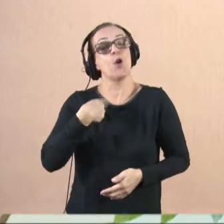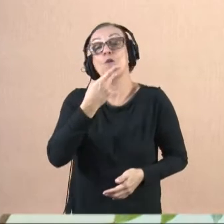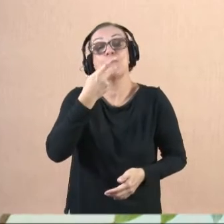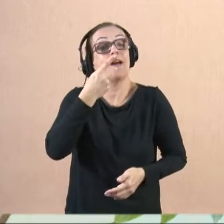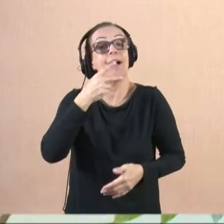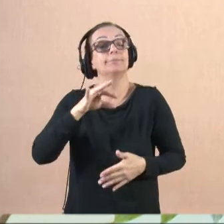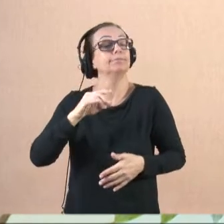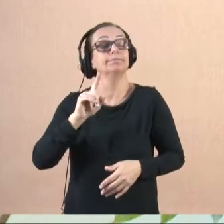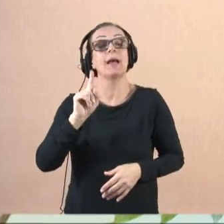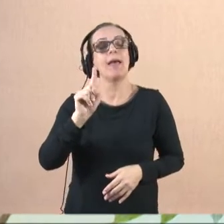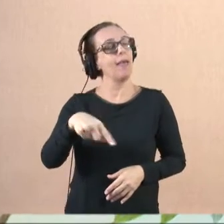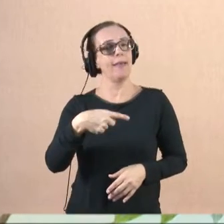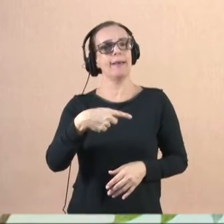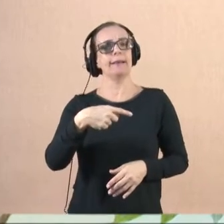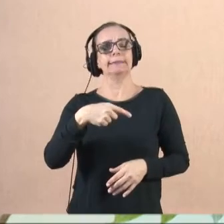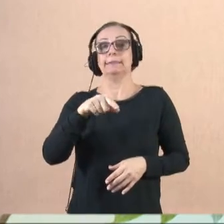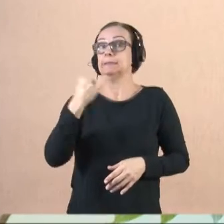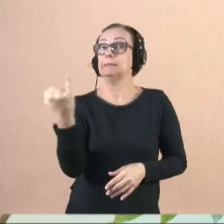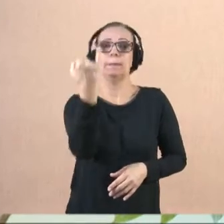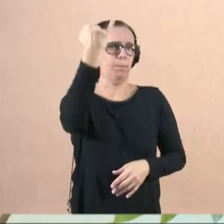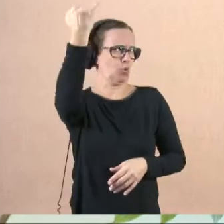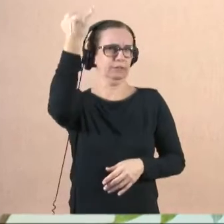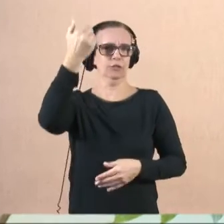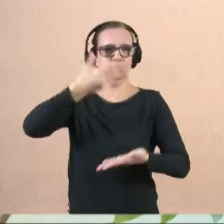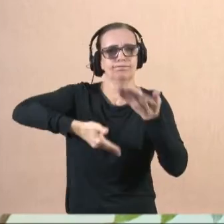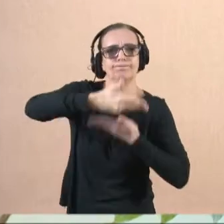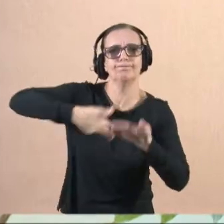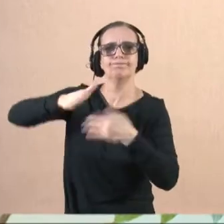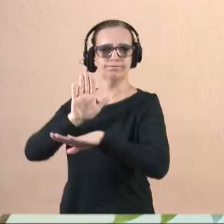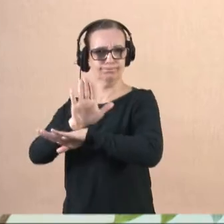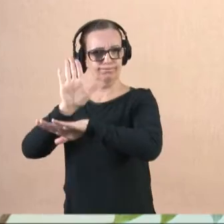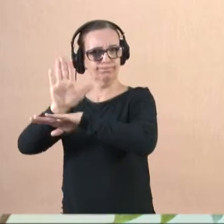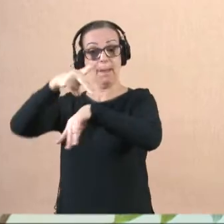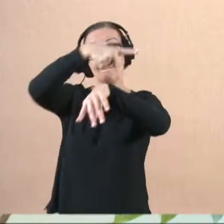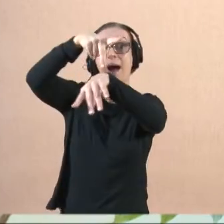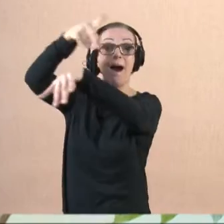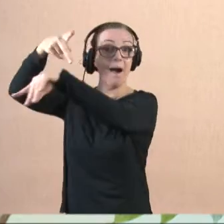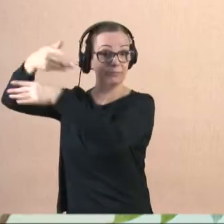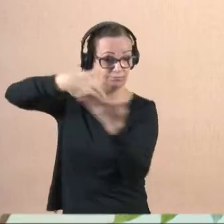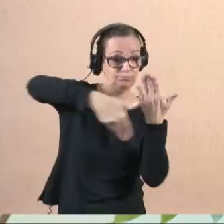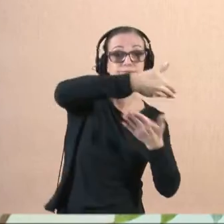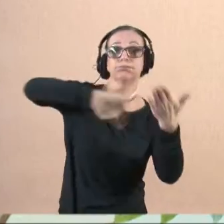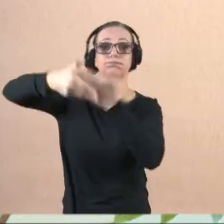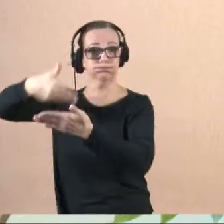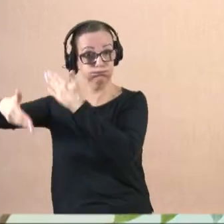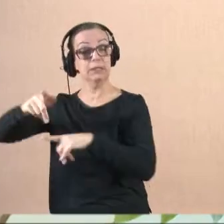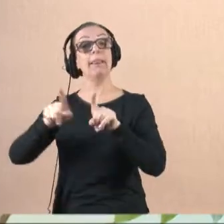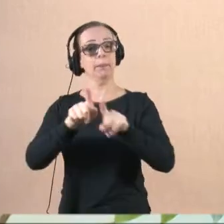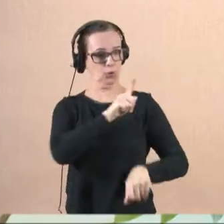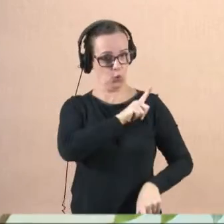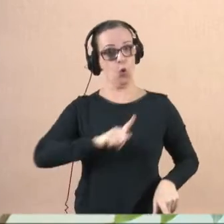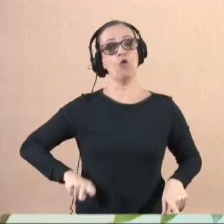ressaltar a importância da solidariedade solidariedade entre países solidariedade entre o